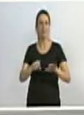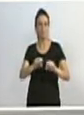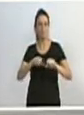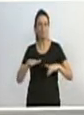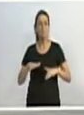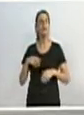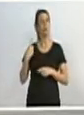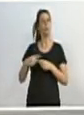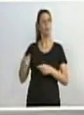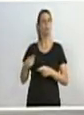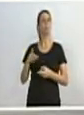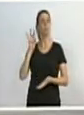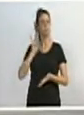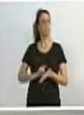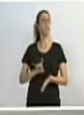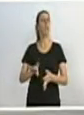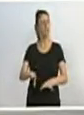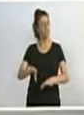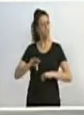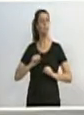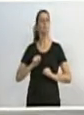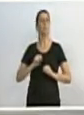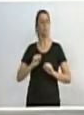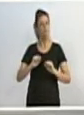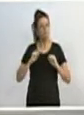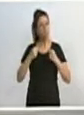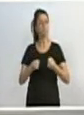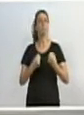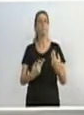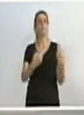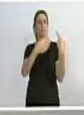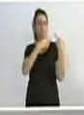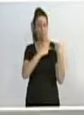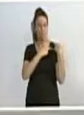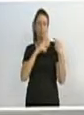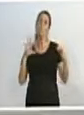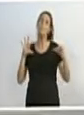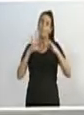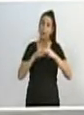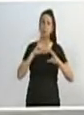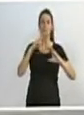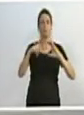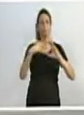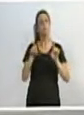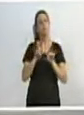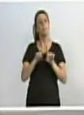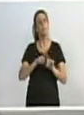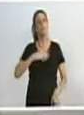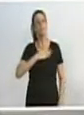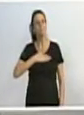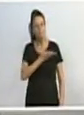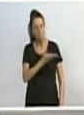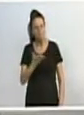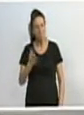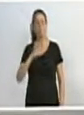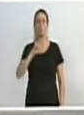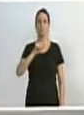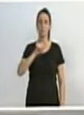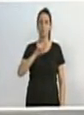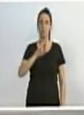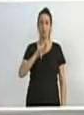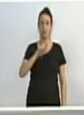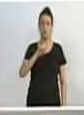com bastante propriedade junto a essa Casa Legislativa. Também quero saudar aqui o nosso Carlos Braga Miller,